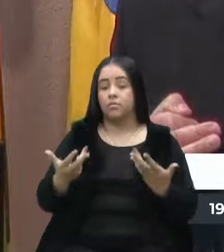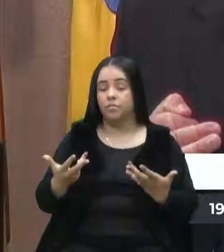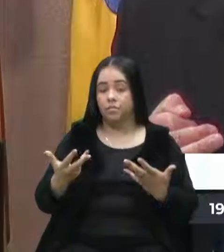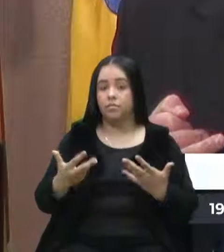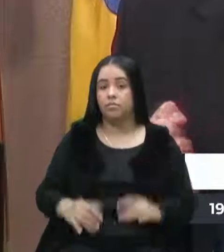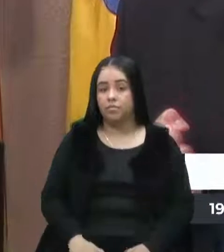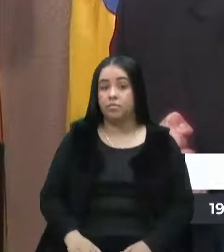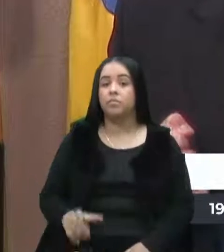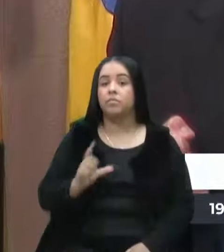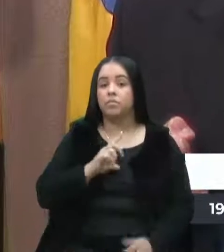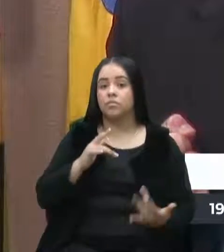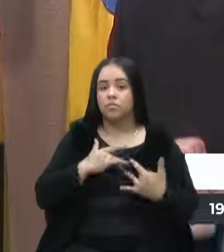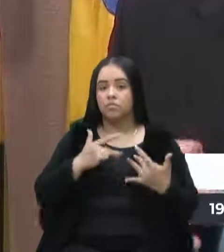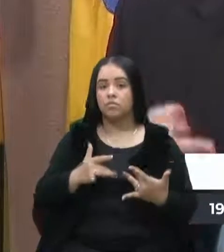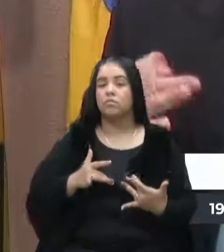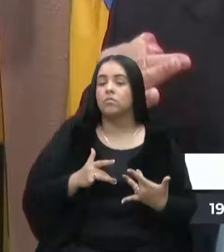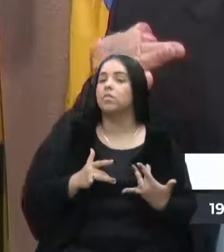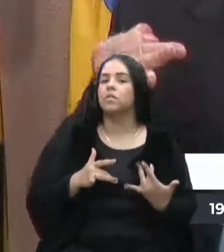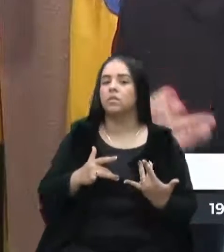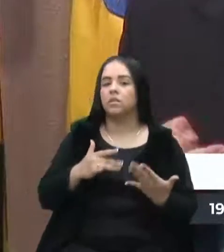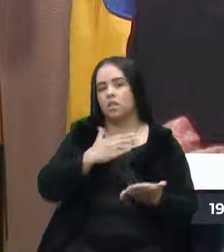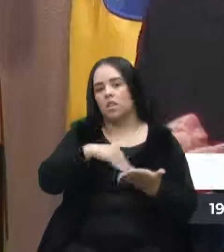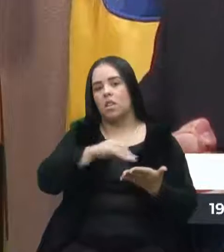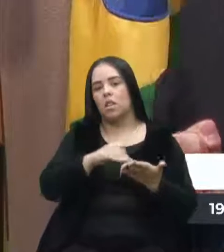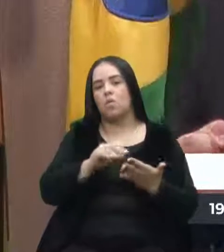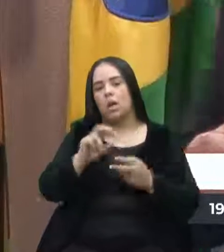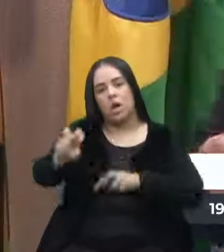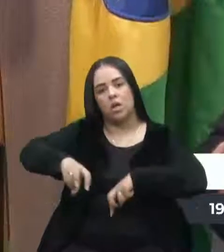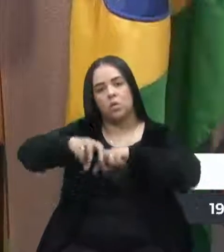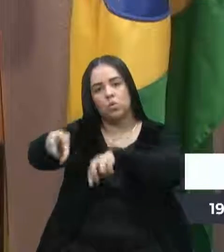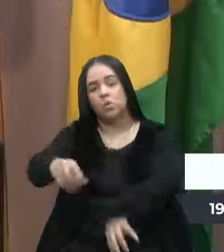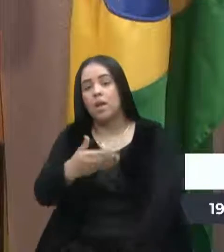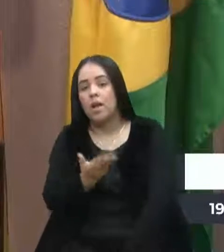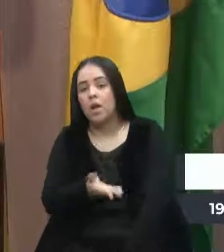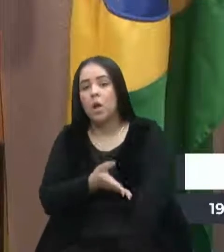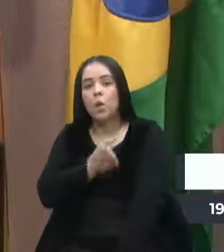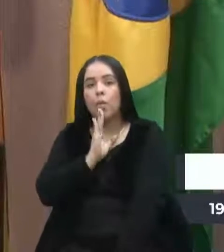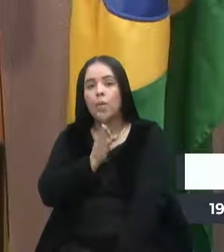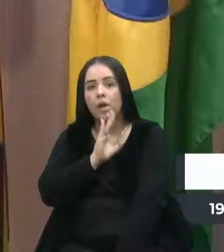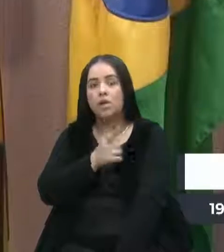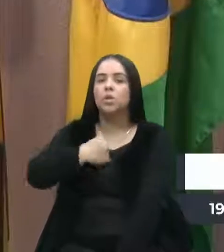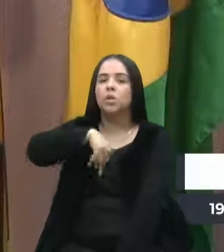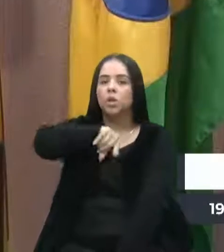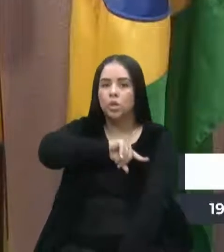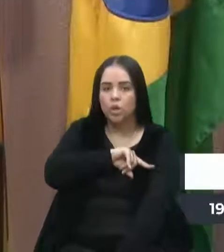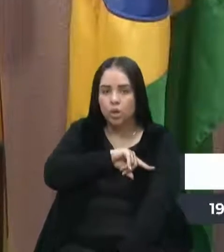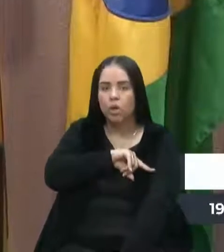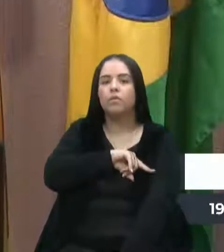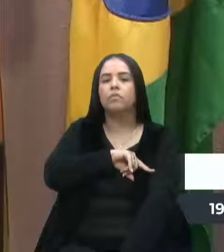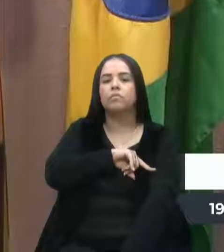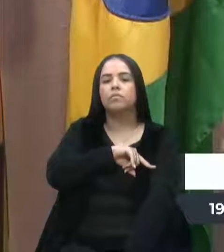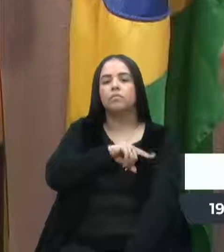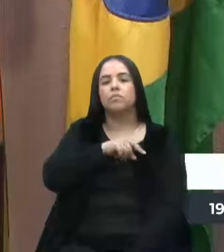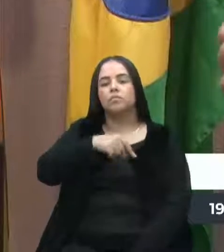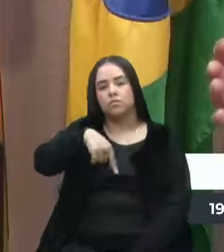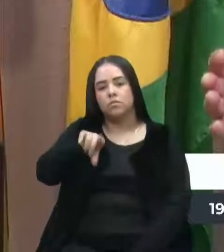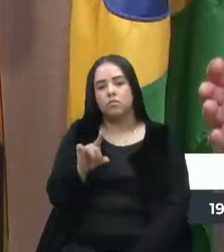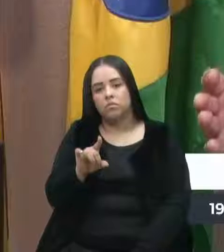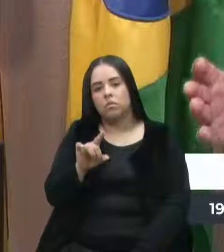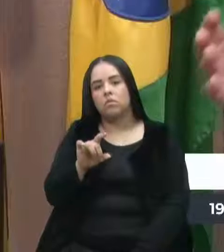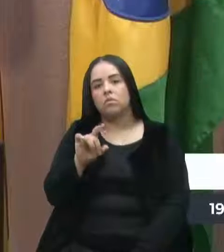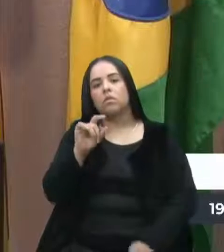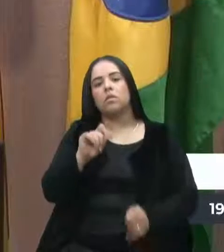bem empenhado secretaria de agricultura que é uma pessoa que conhece nós vamos então fazer